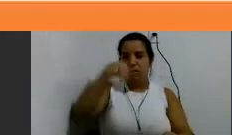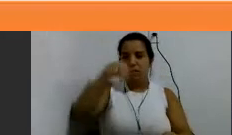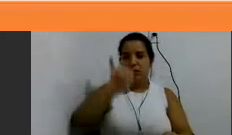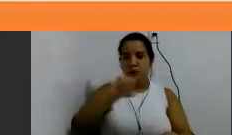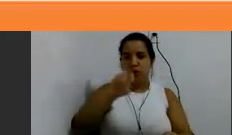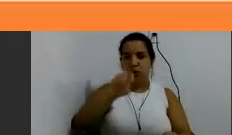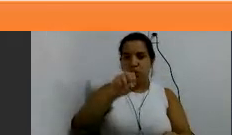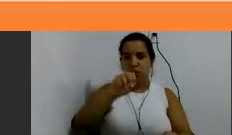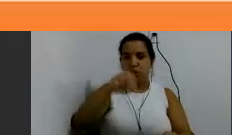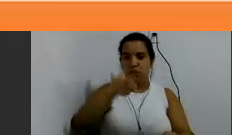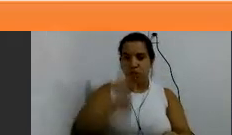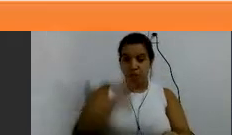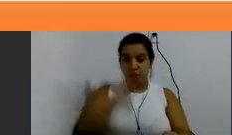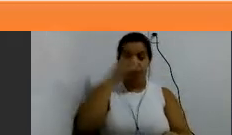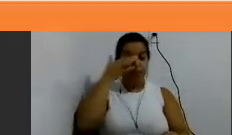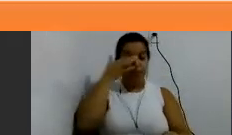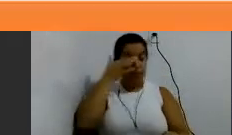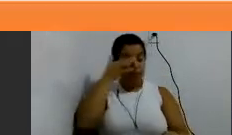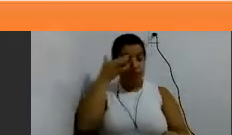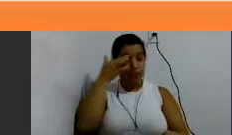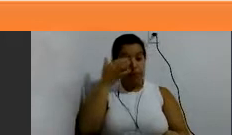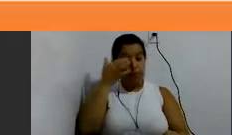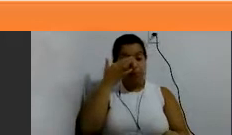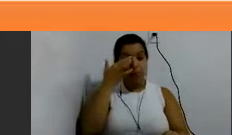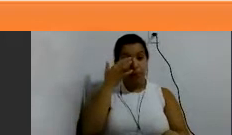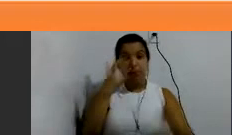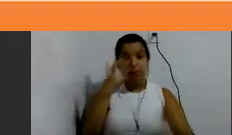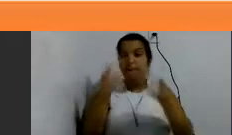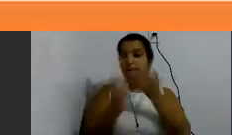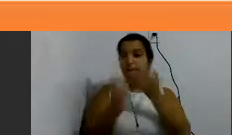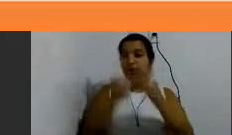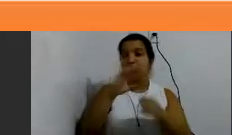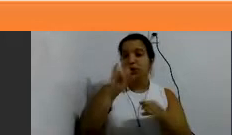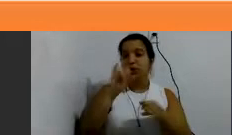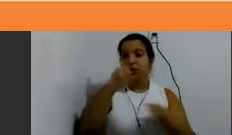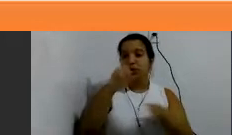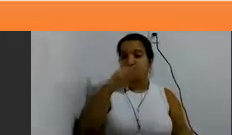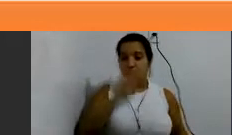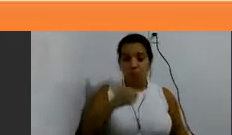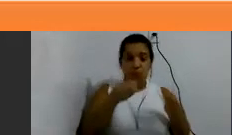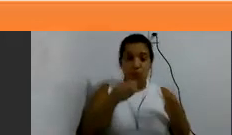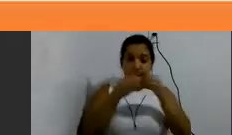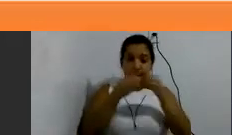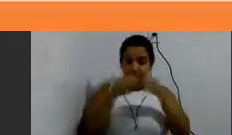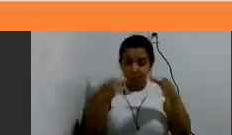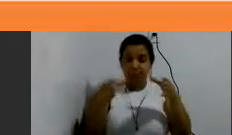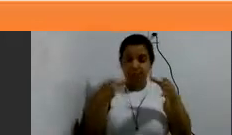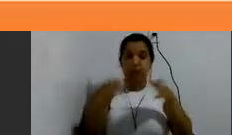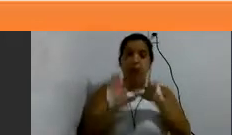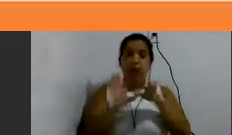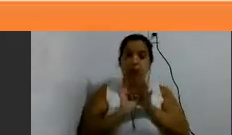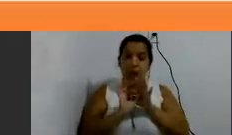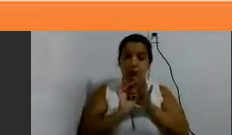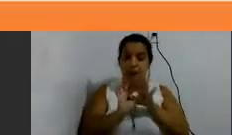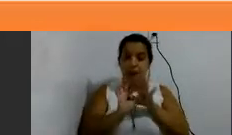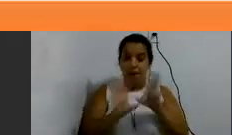merozoitos. Então, esse esquizonte é uma espécie de um cisto. Então, ele vai se romper vai liberar esses